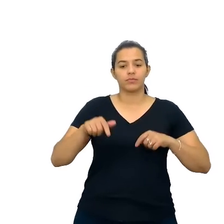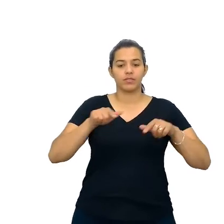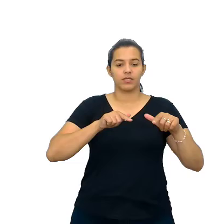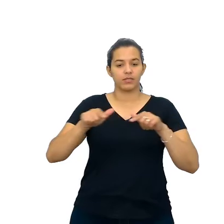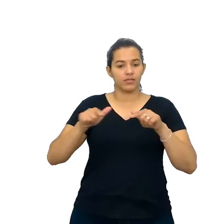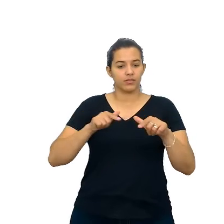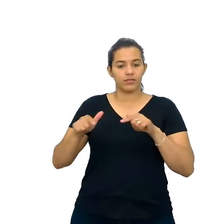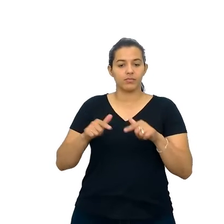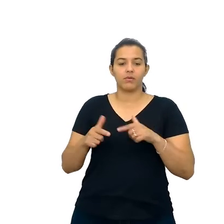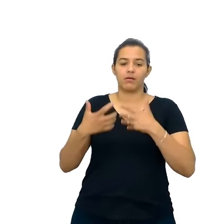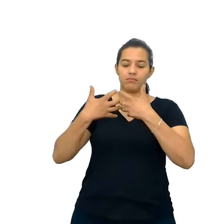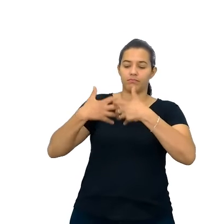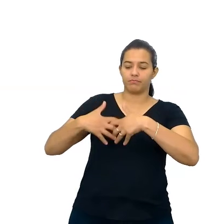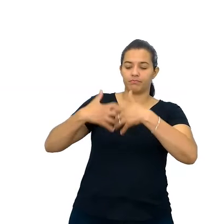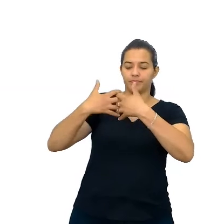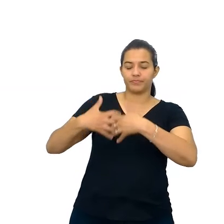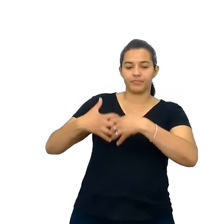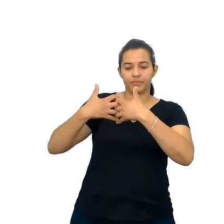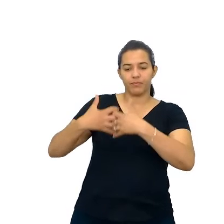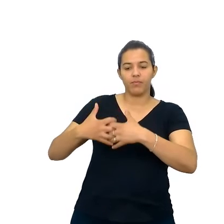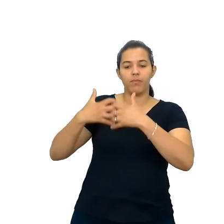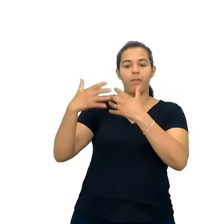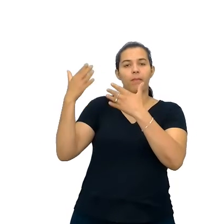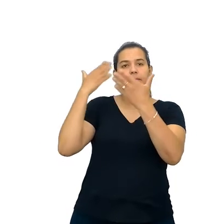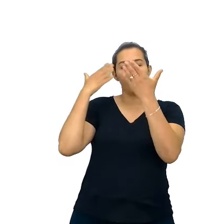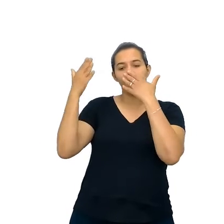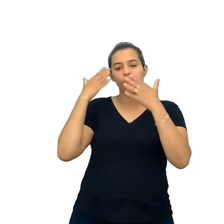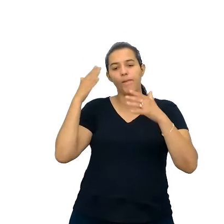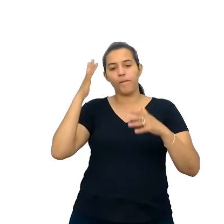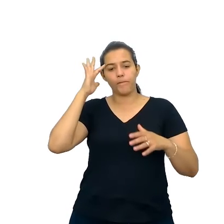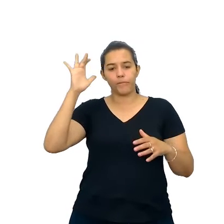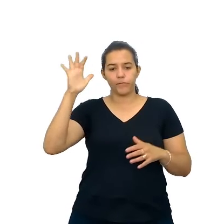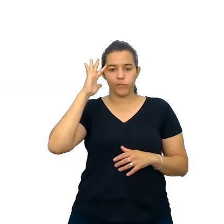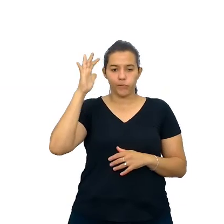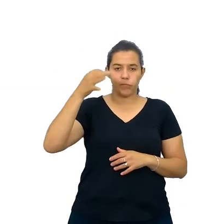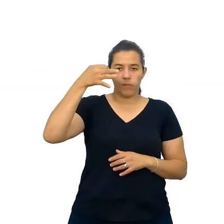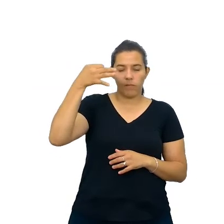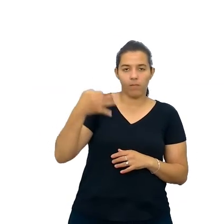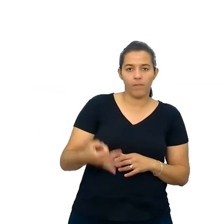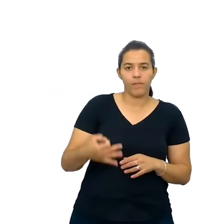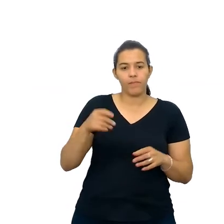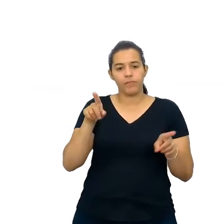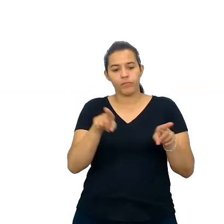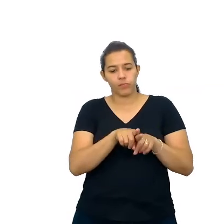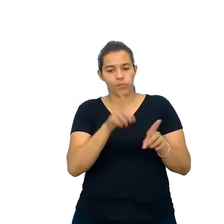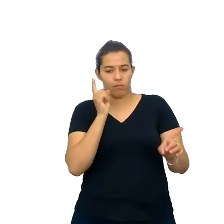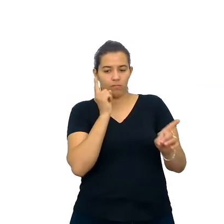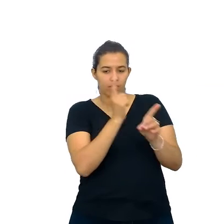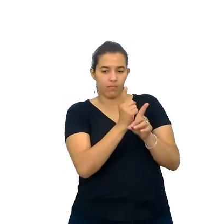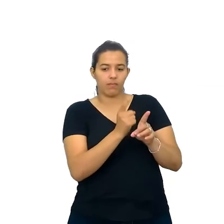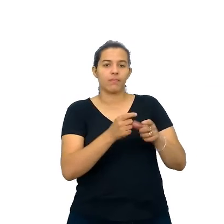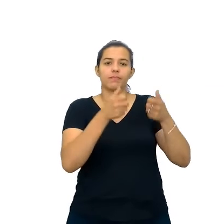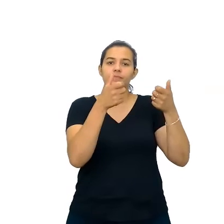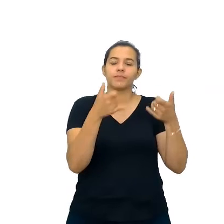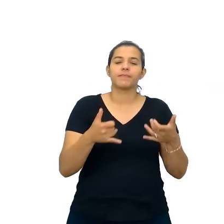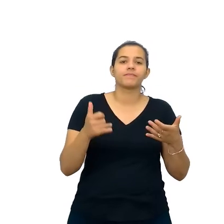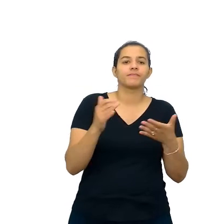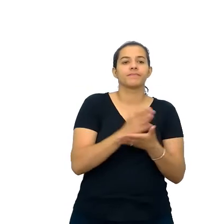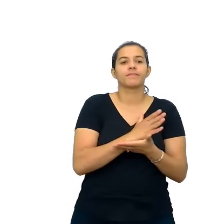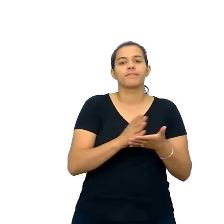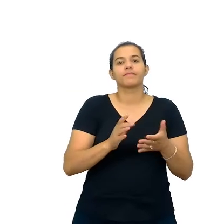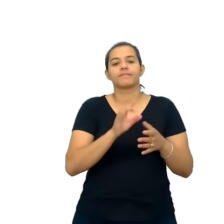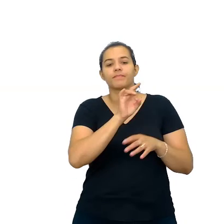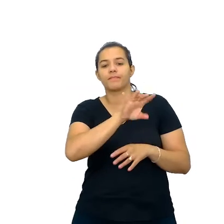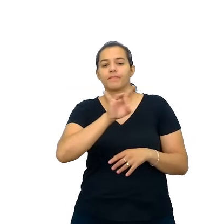essa construção do raciocínio lógico de forma mais eficaz, levando em conta, né, caso a